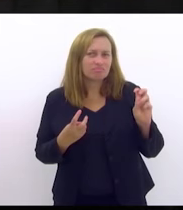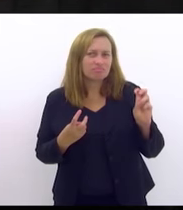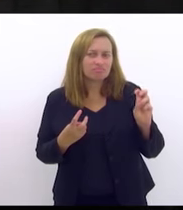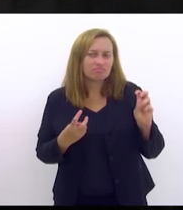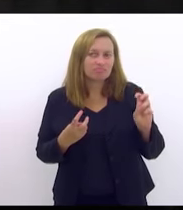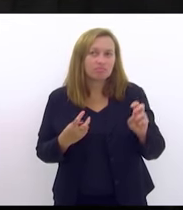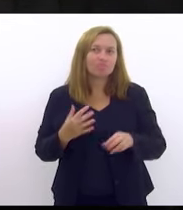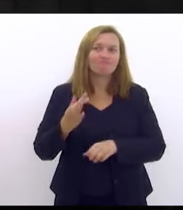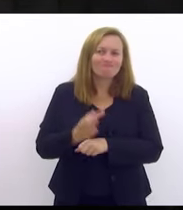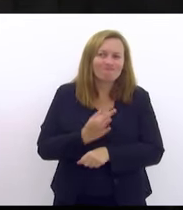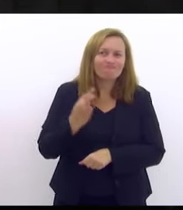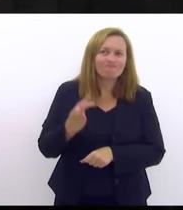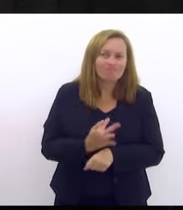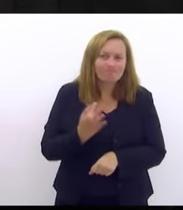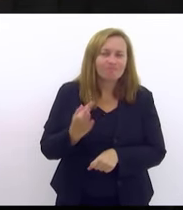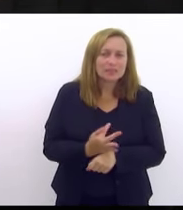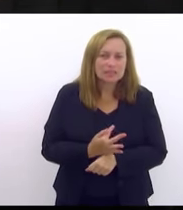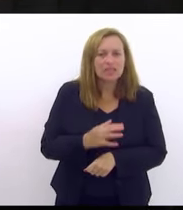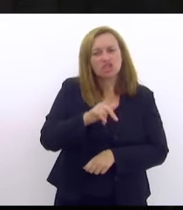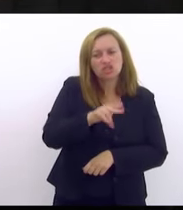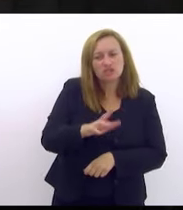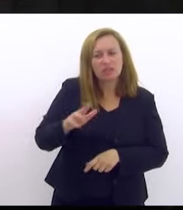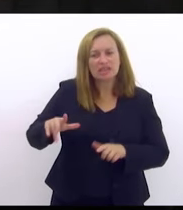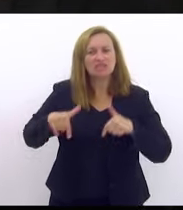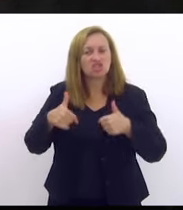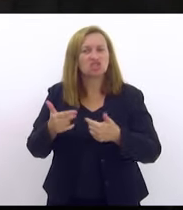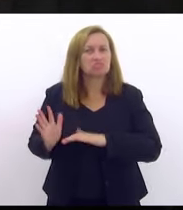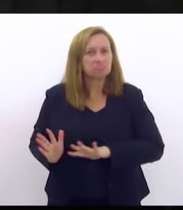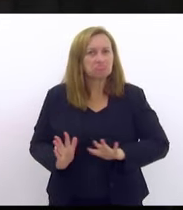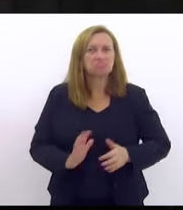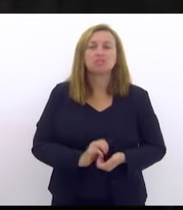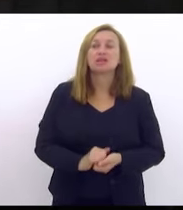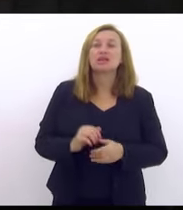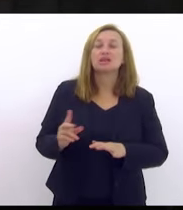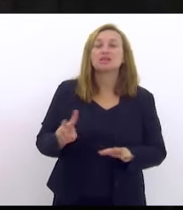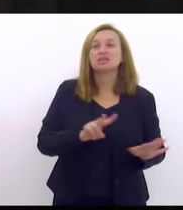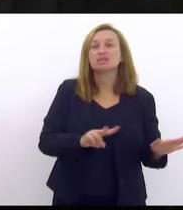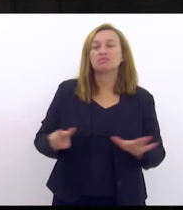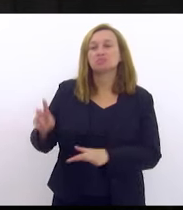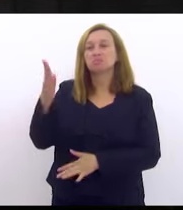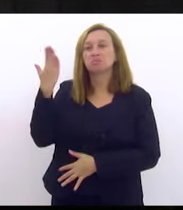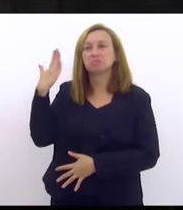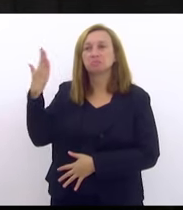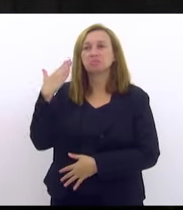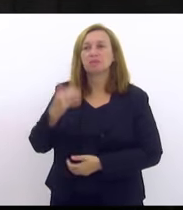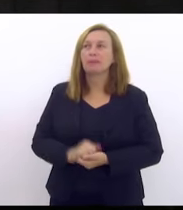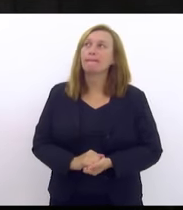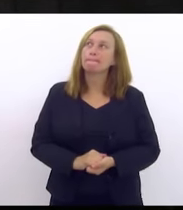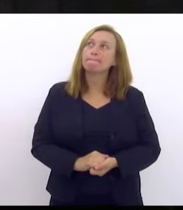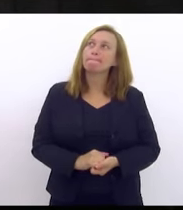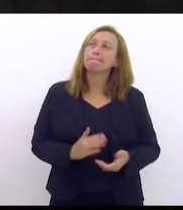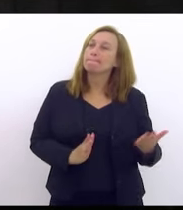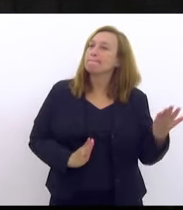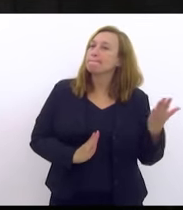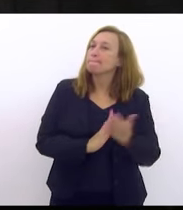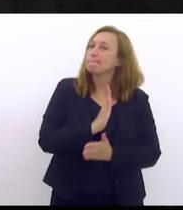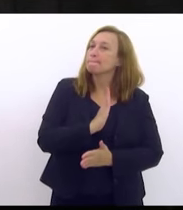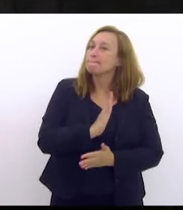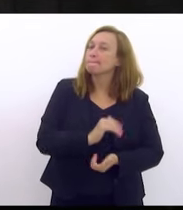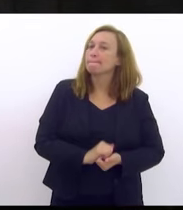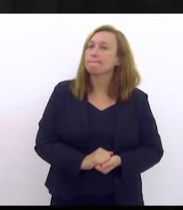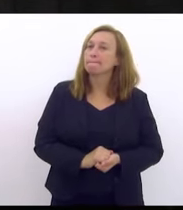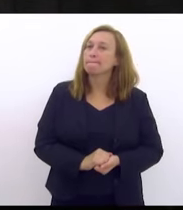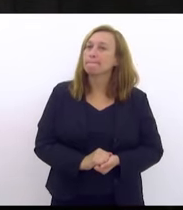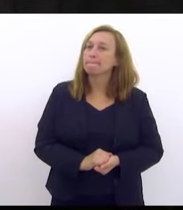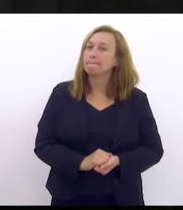tentando isso, com aspectos diferentes. Semana passada, foi aprovada